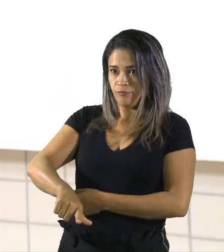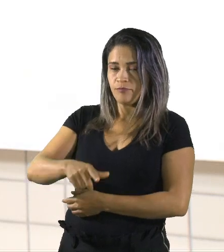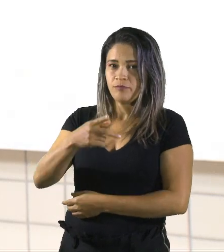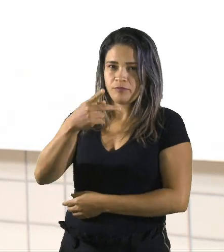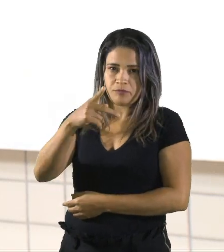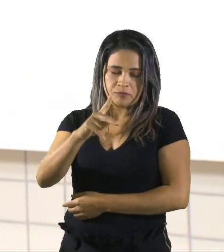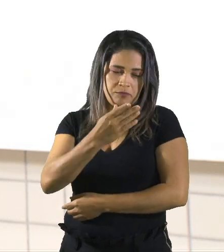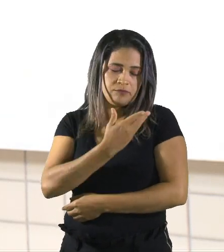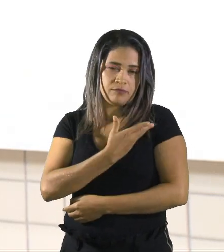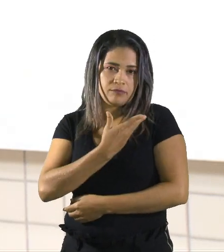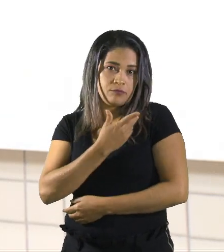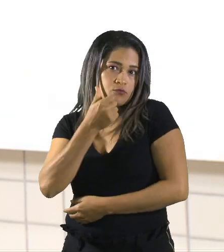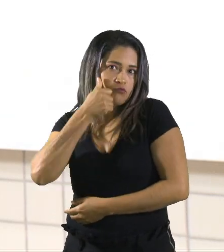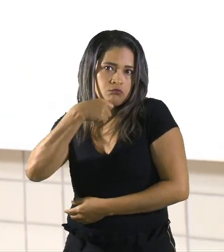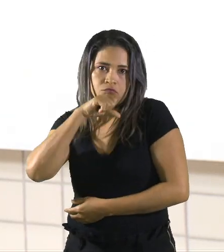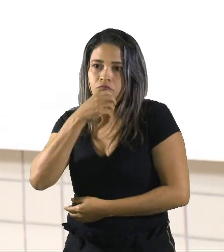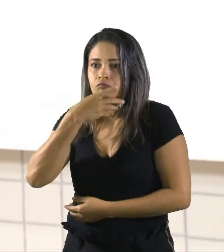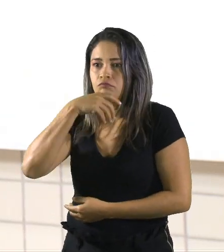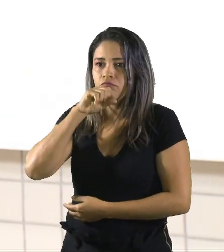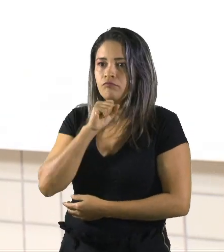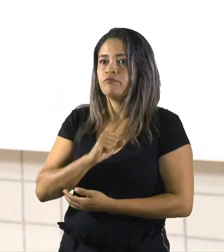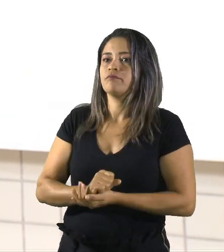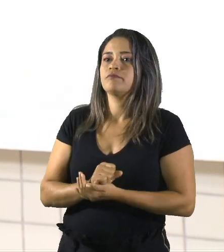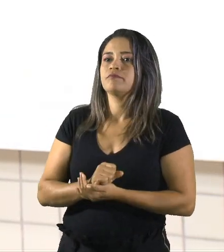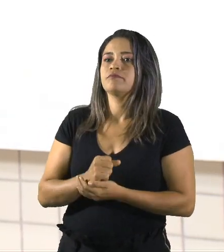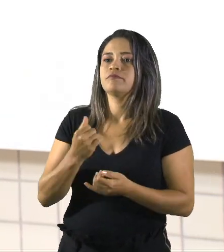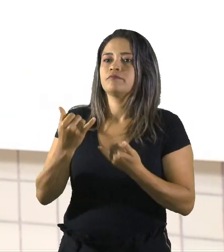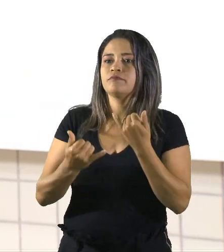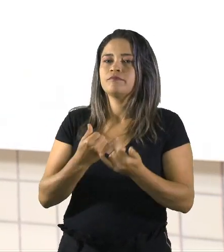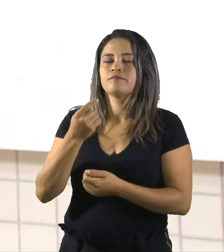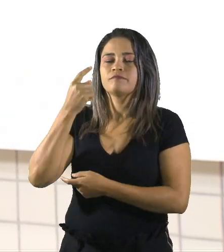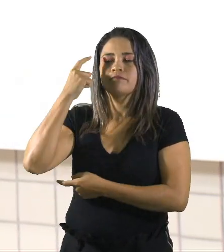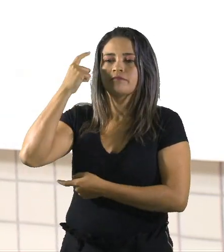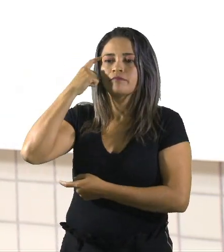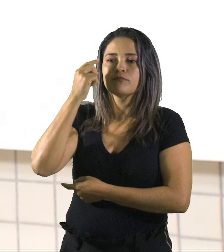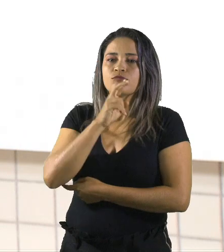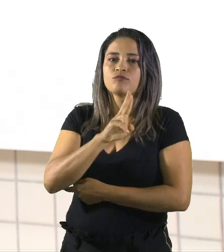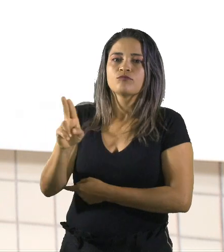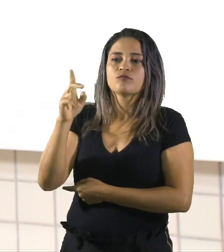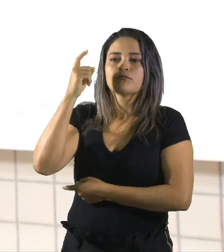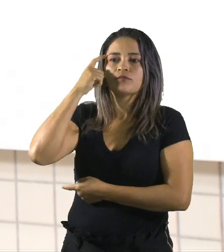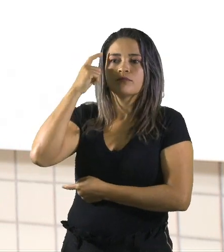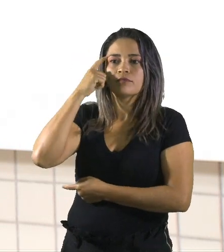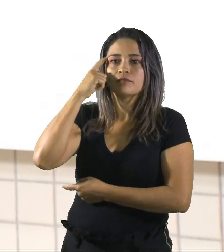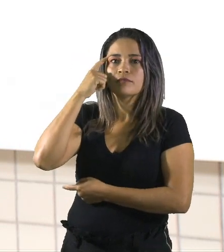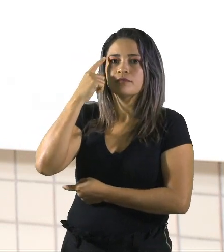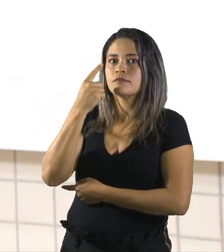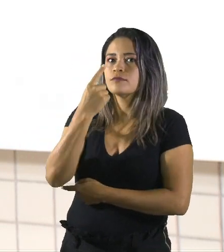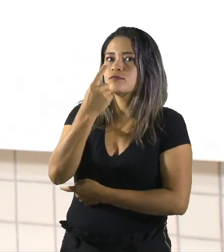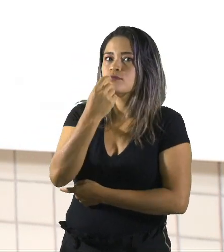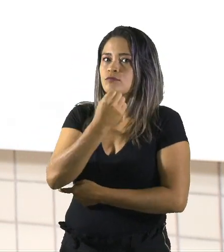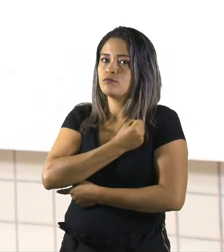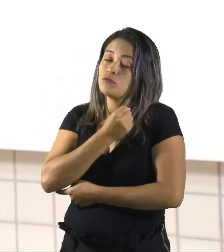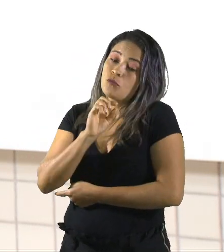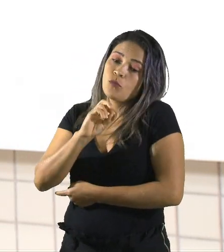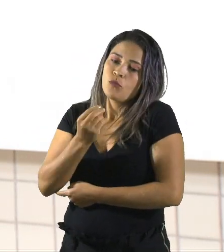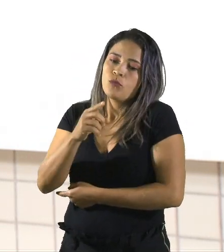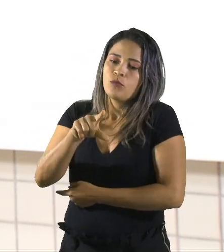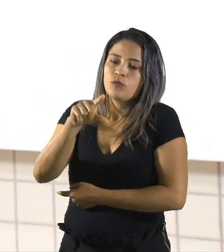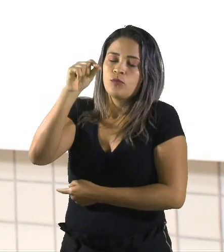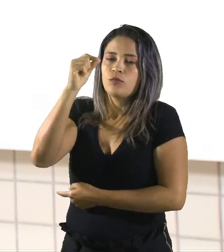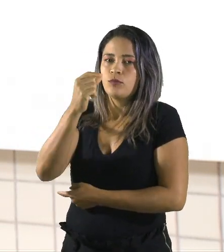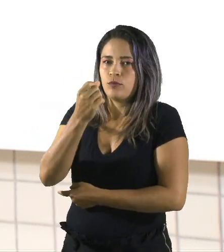pai de vocês, que é o jogo pense em um número, né? Ou escolha um número. Tem